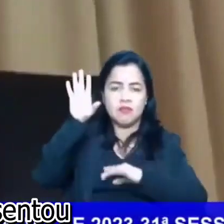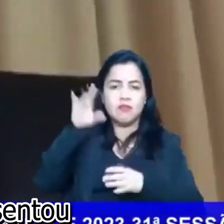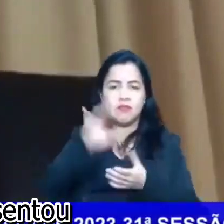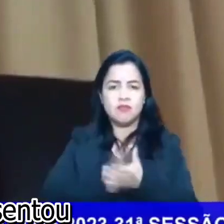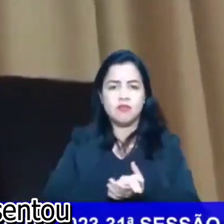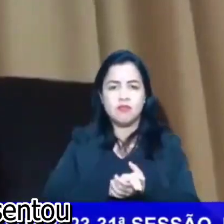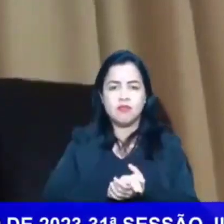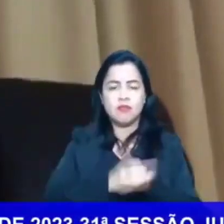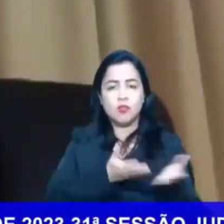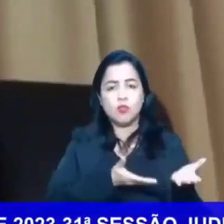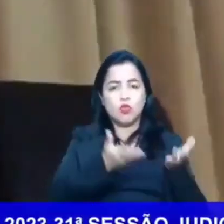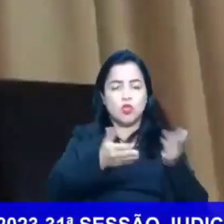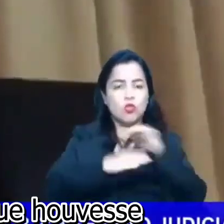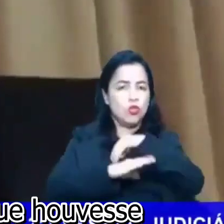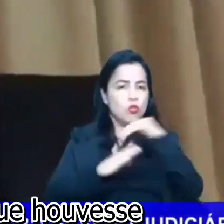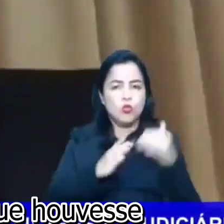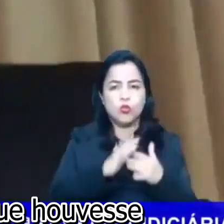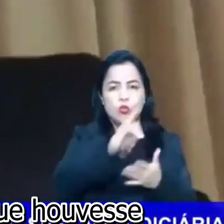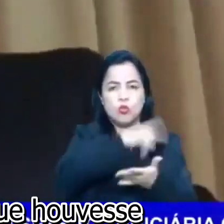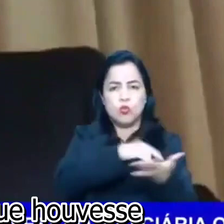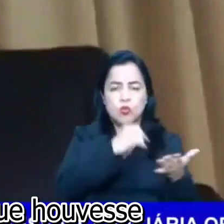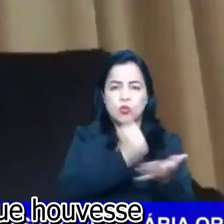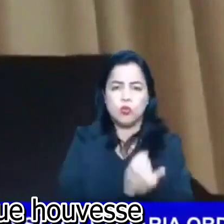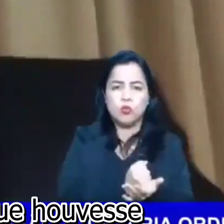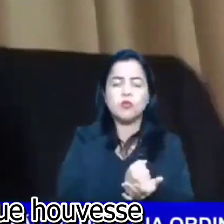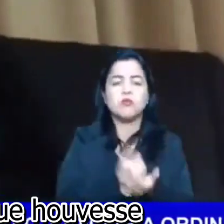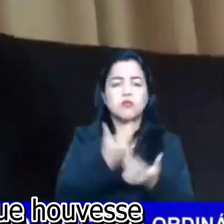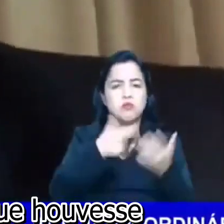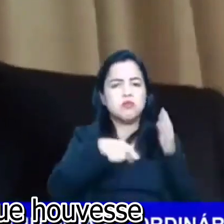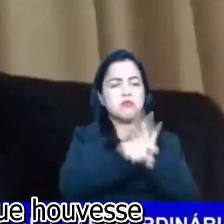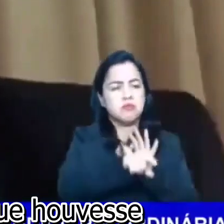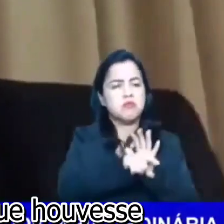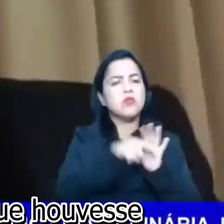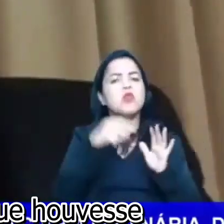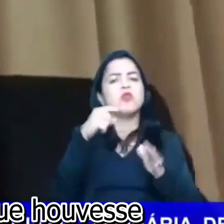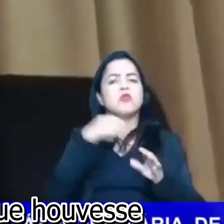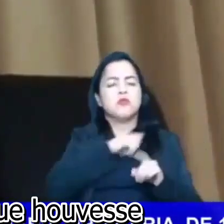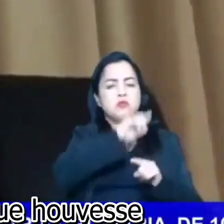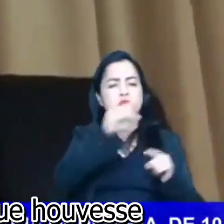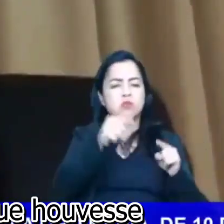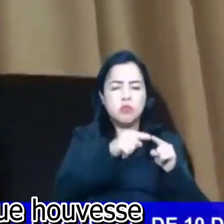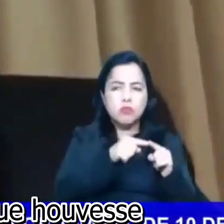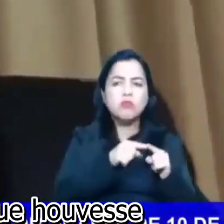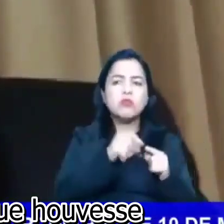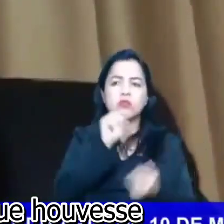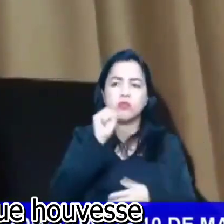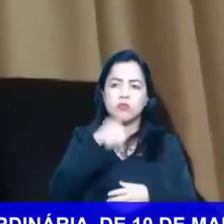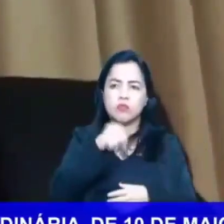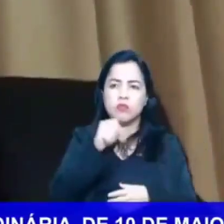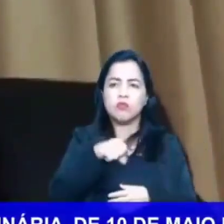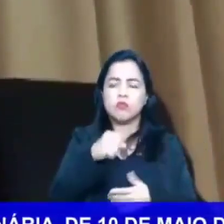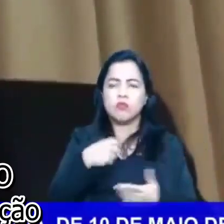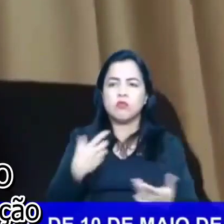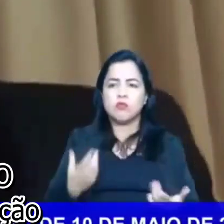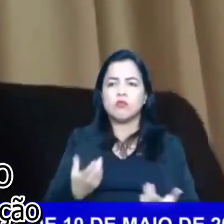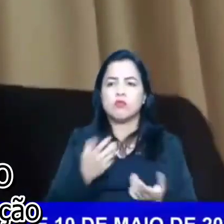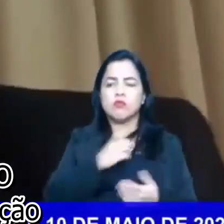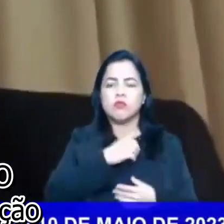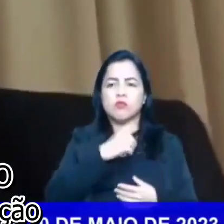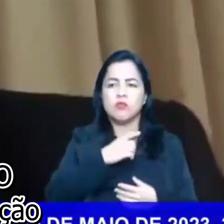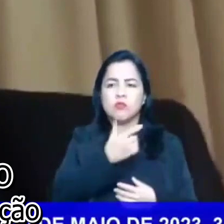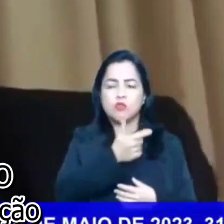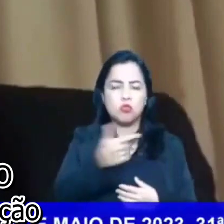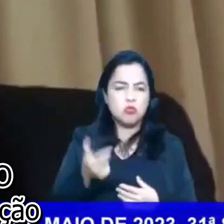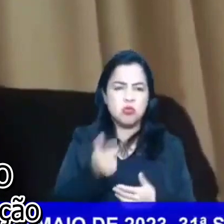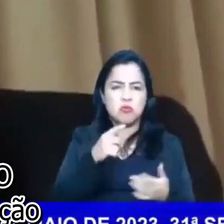apresentou todos os documentos legalmente exigidos, sem que houvesse qualquer